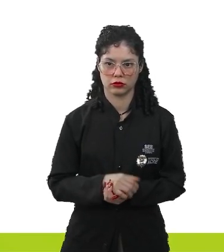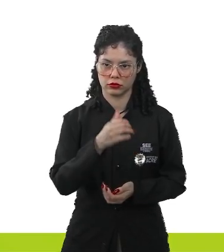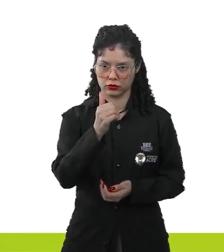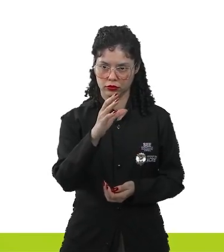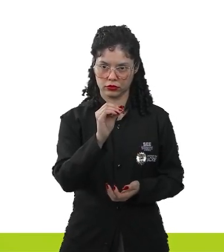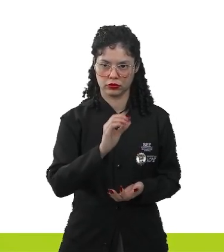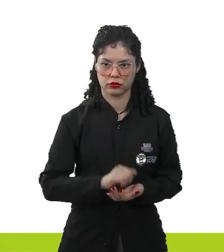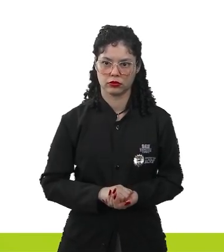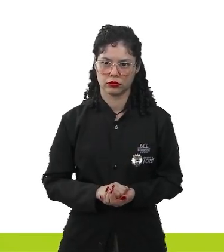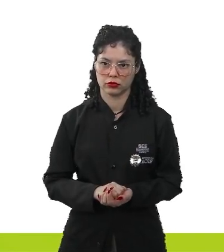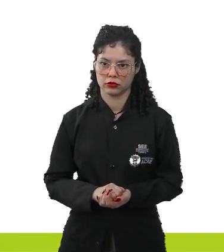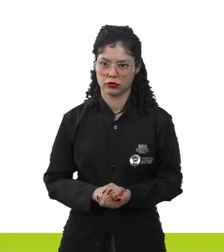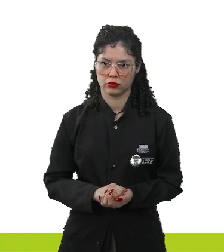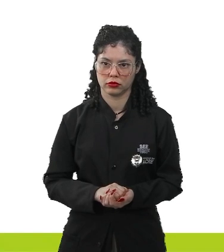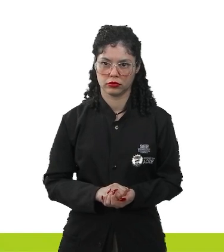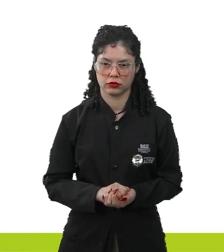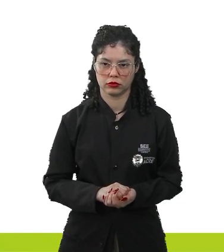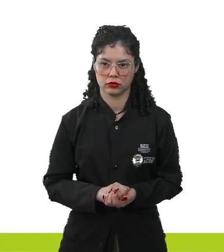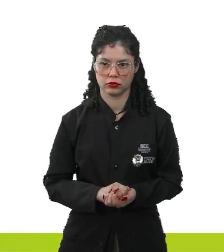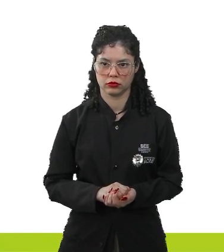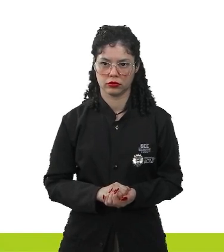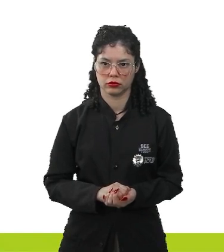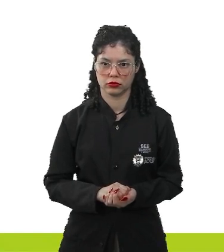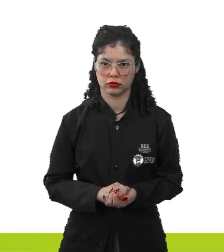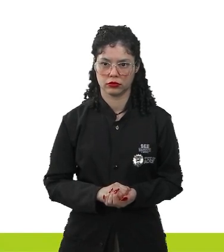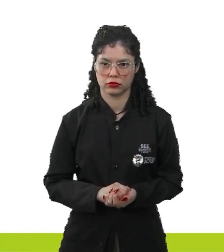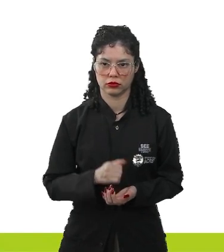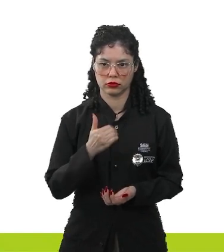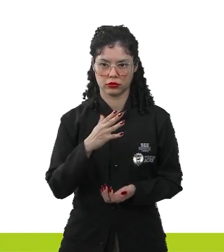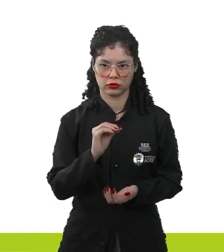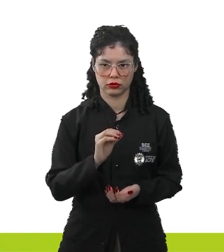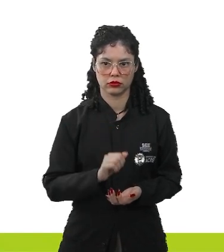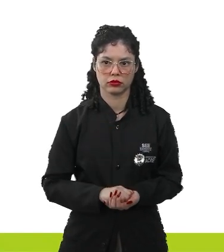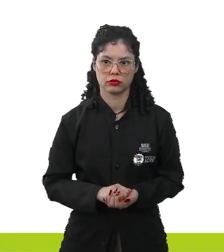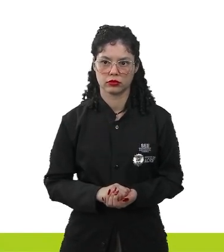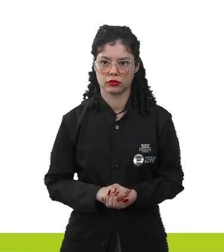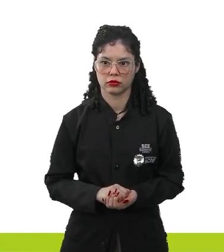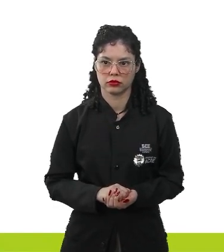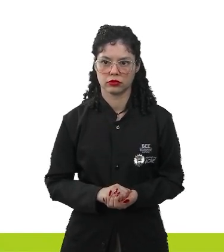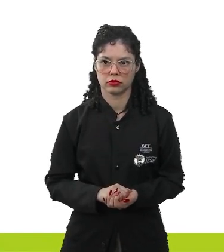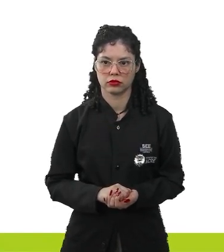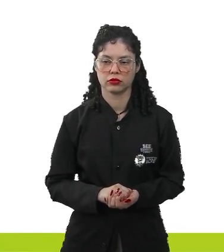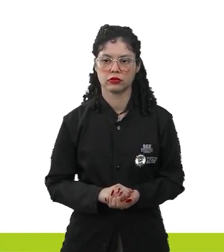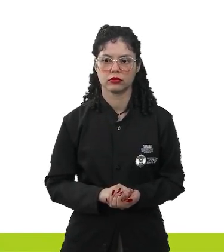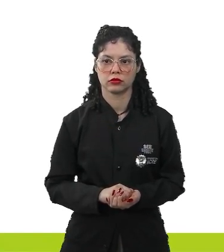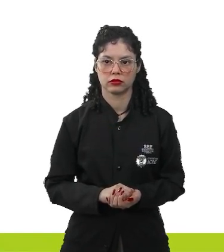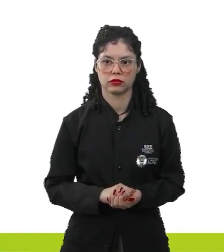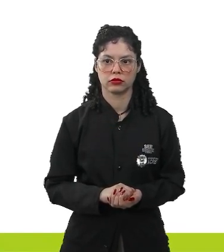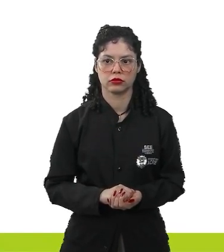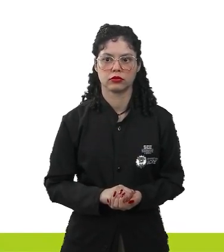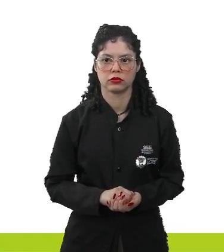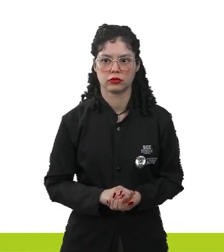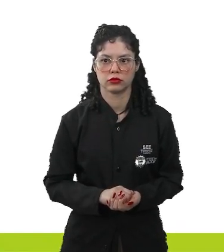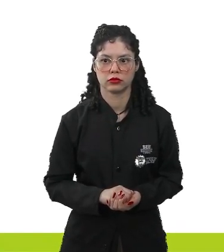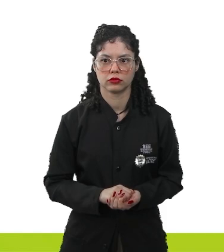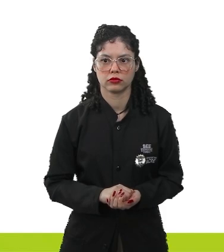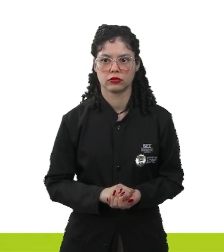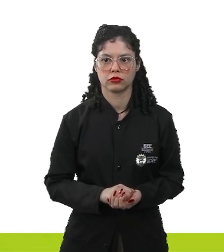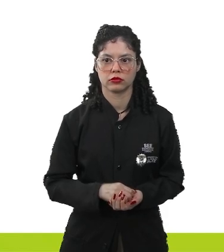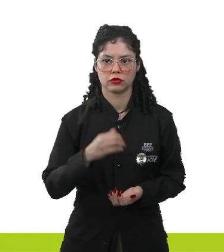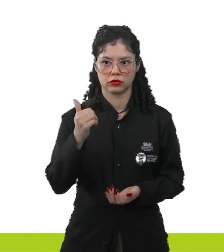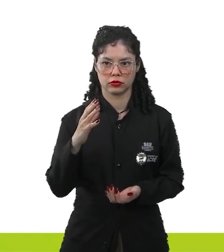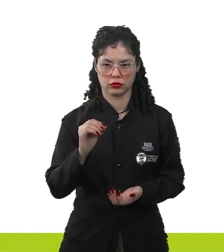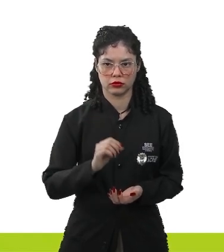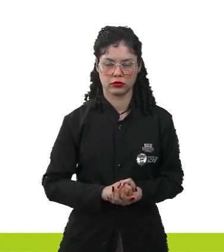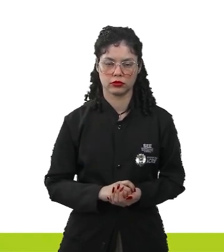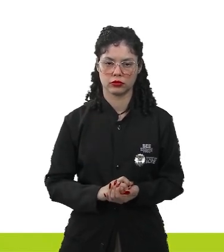10, essa soma aqui 10 e essa soma aqui 5 mais 2 mais 3,